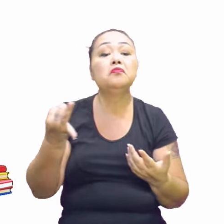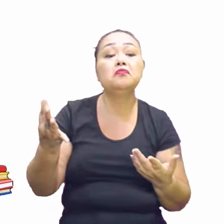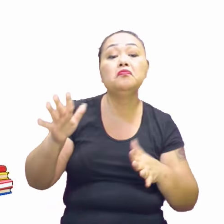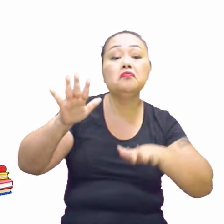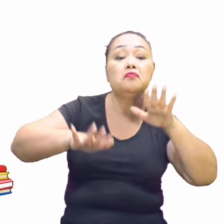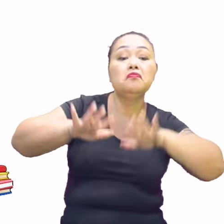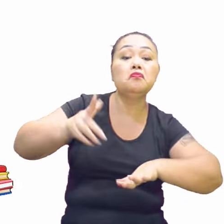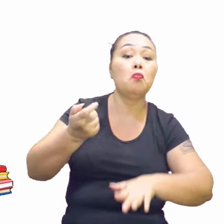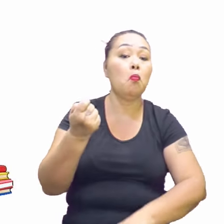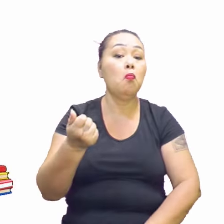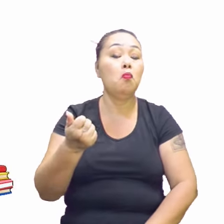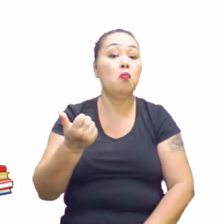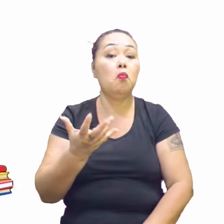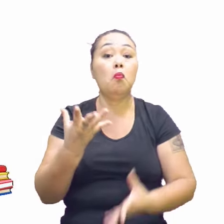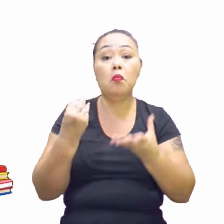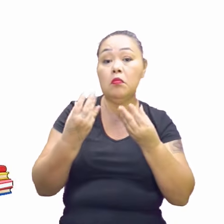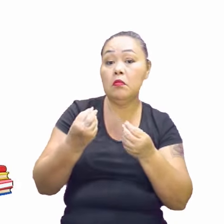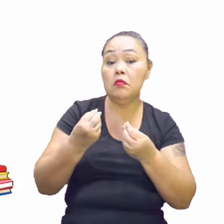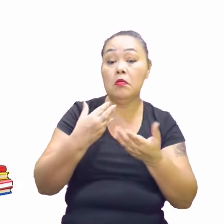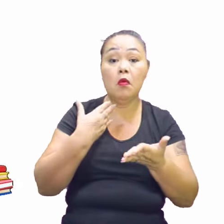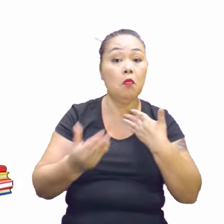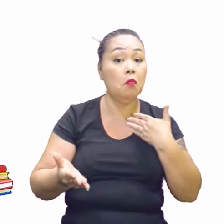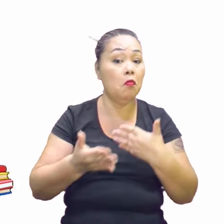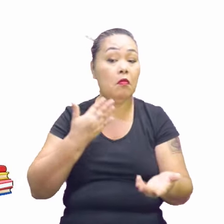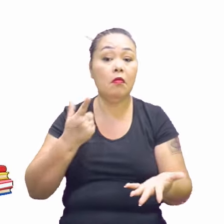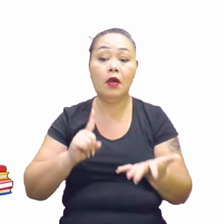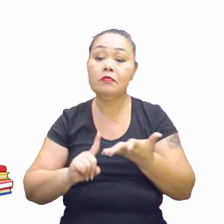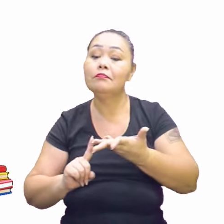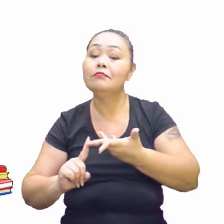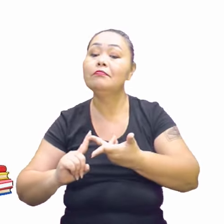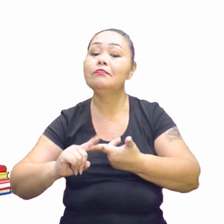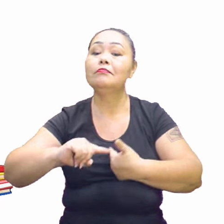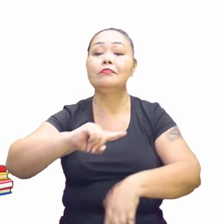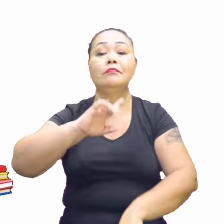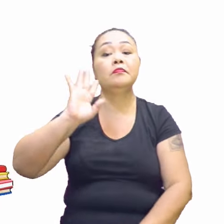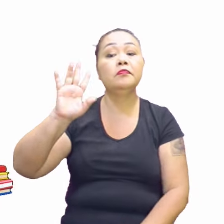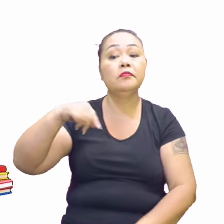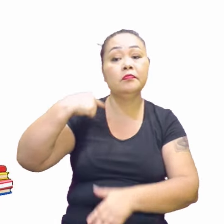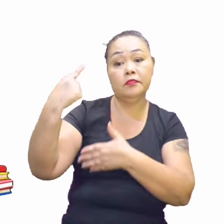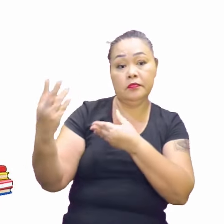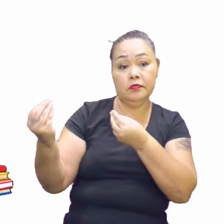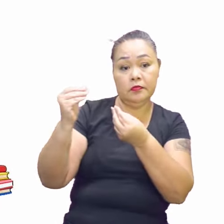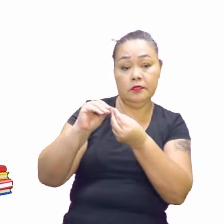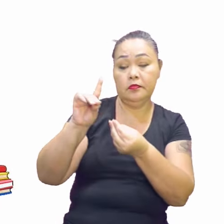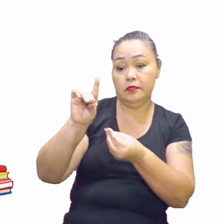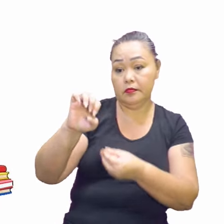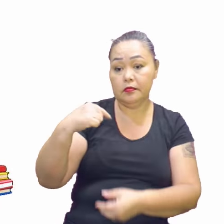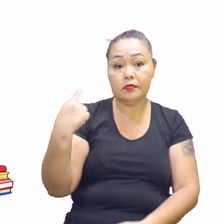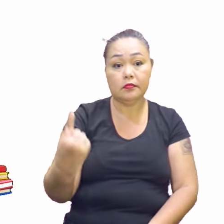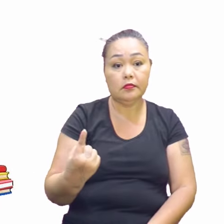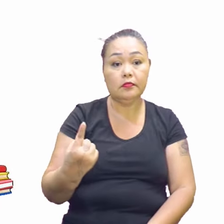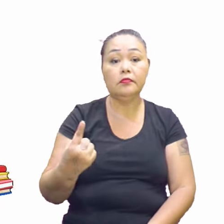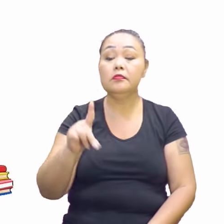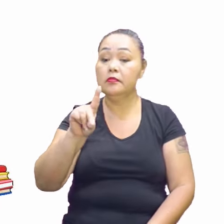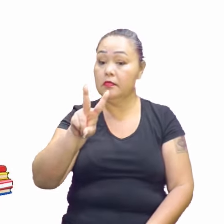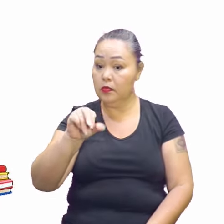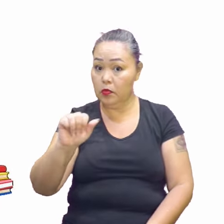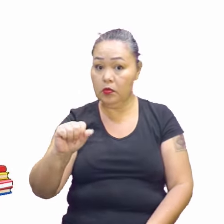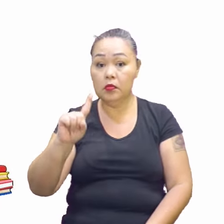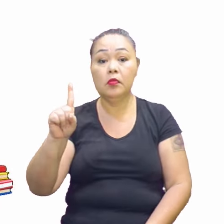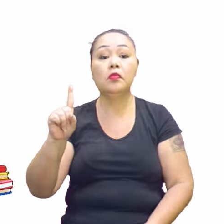quantos, alguns, poucos, muitos, quaisquer vários, seguido por de nós ou de